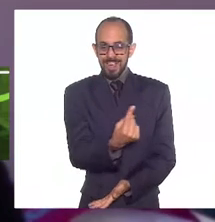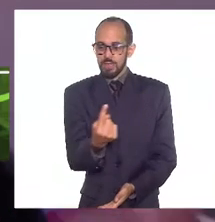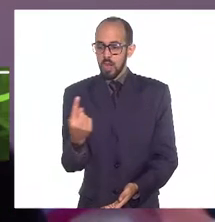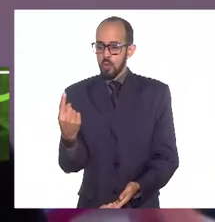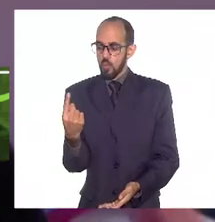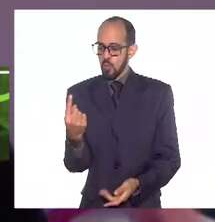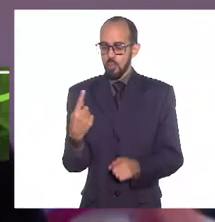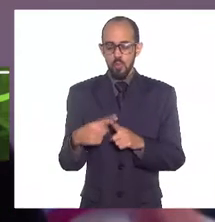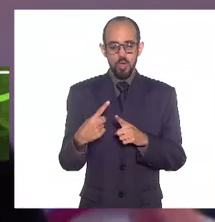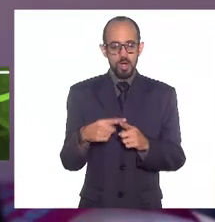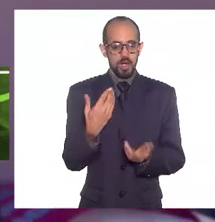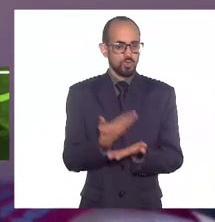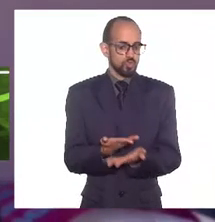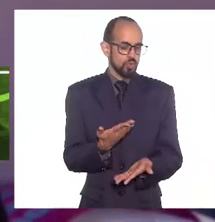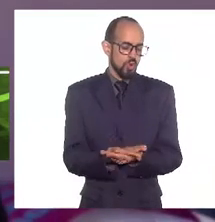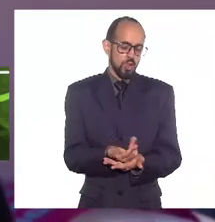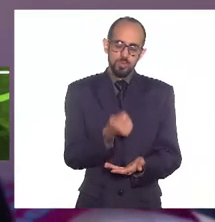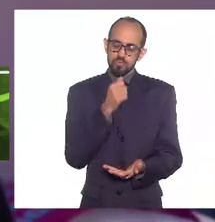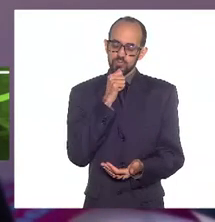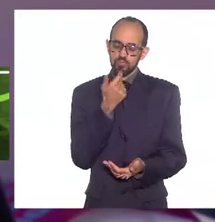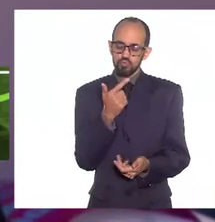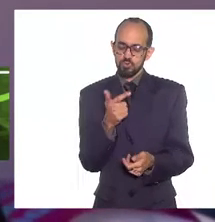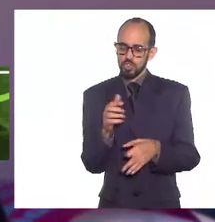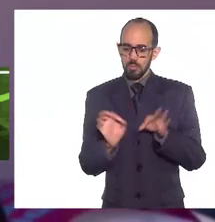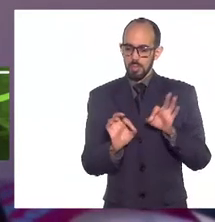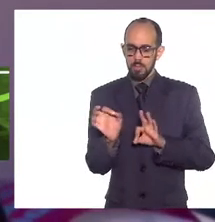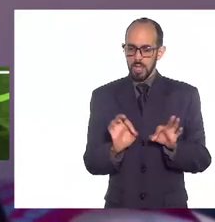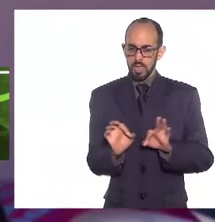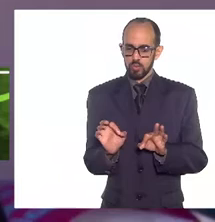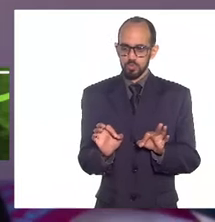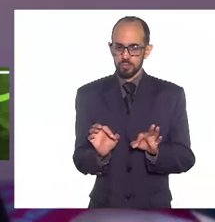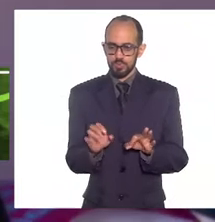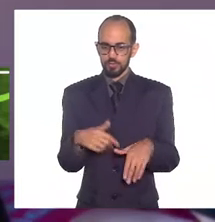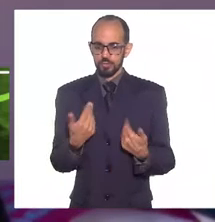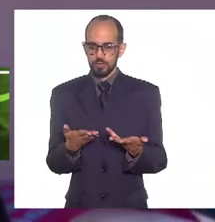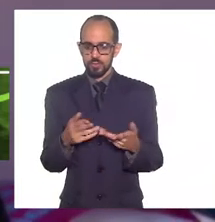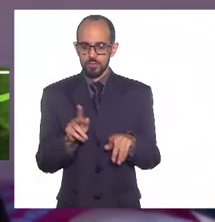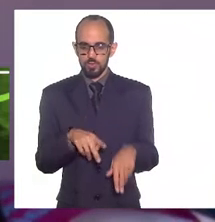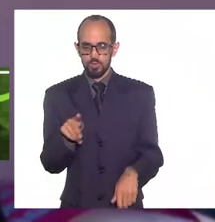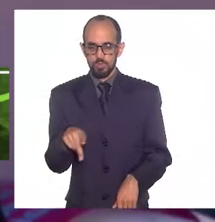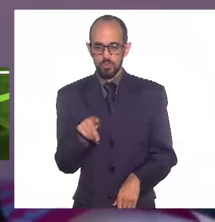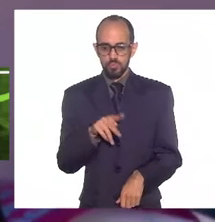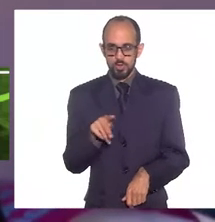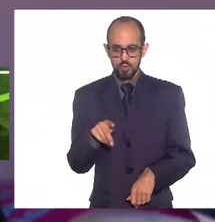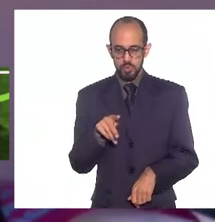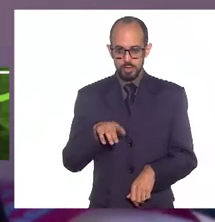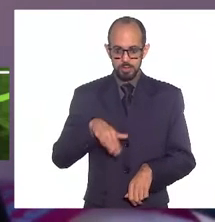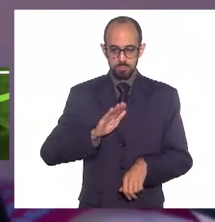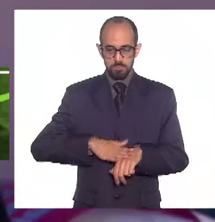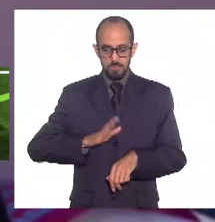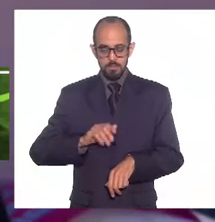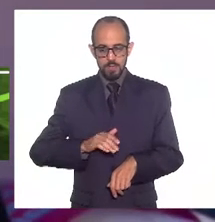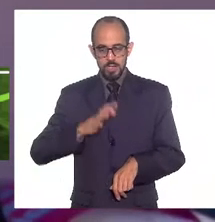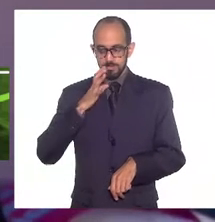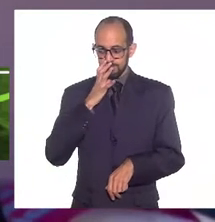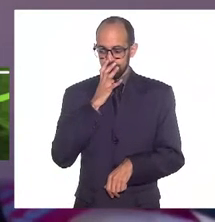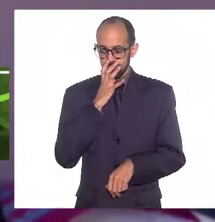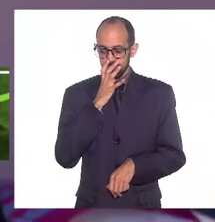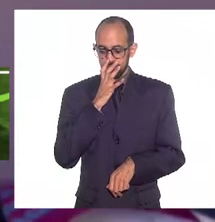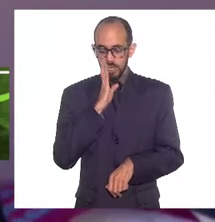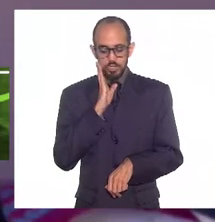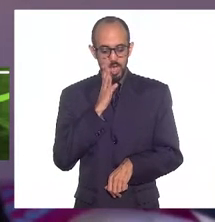a escola não tinha se preparado para isso então os professores mais afinados com a questão